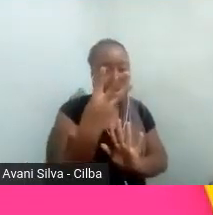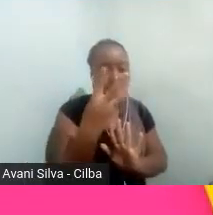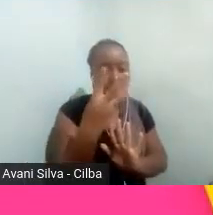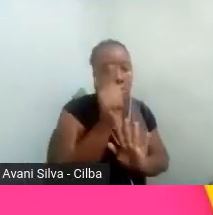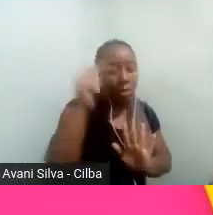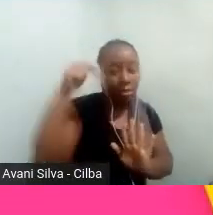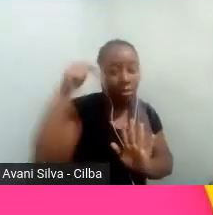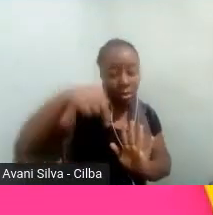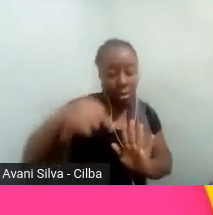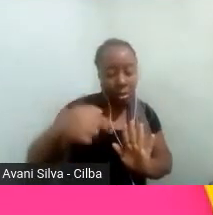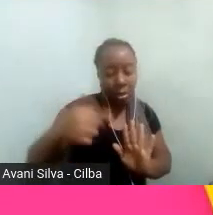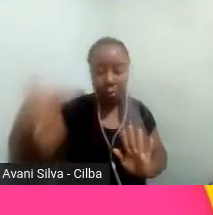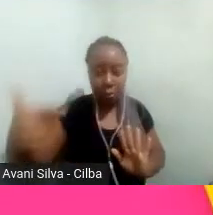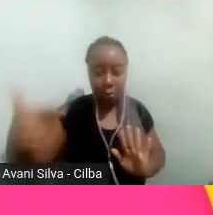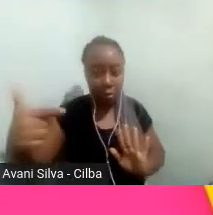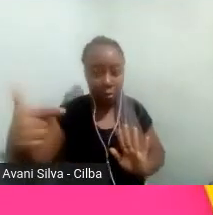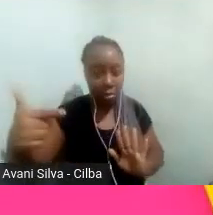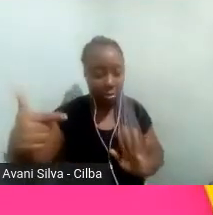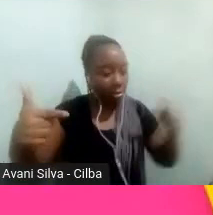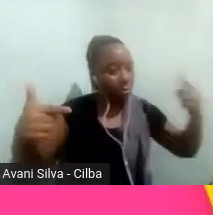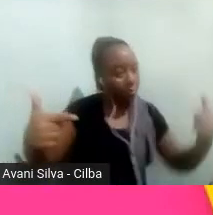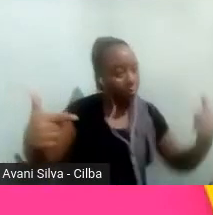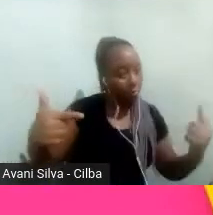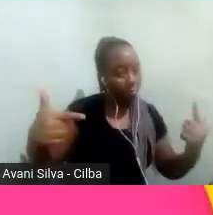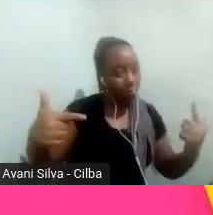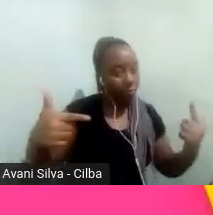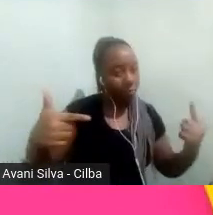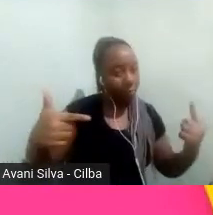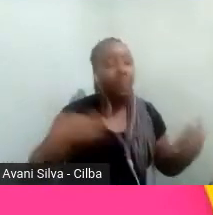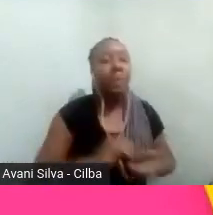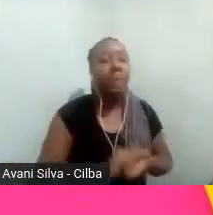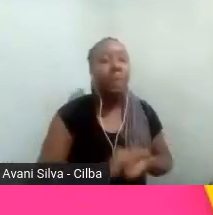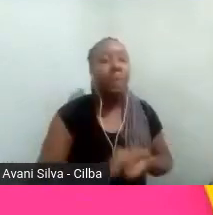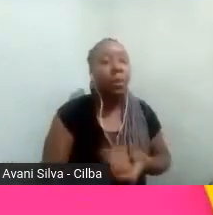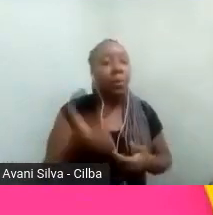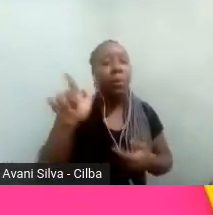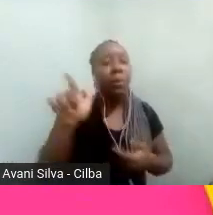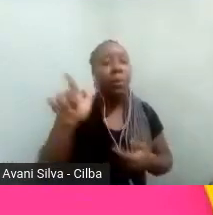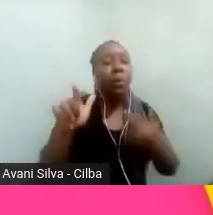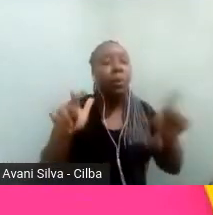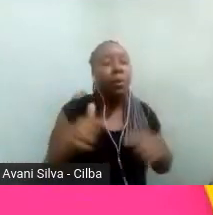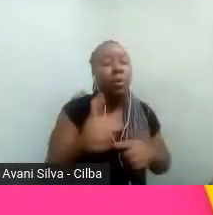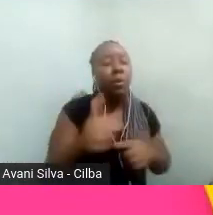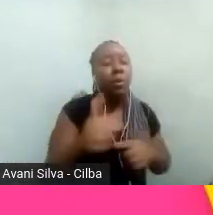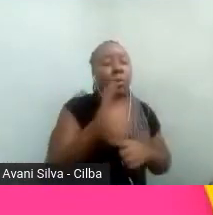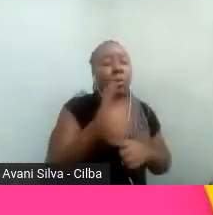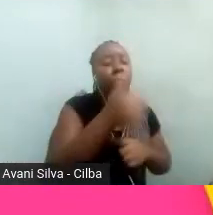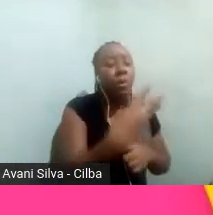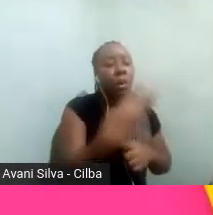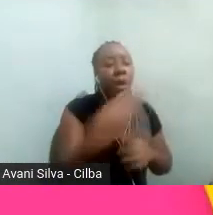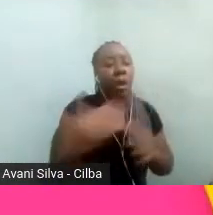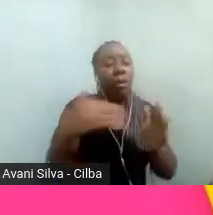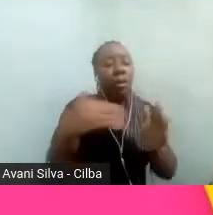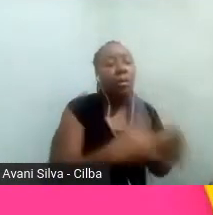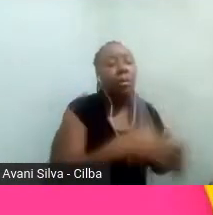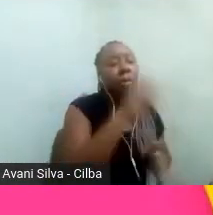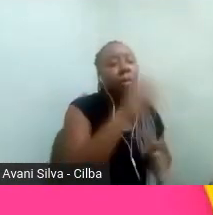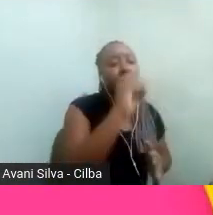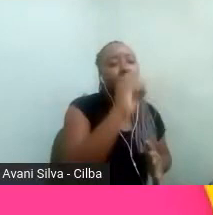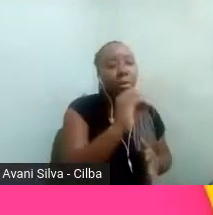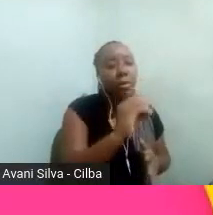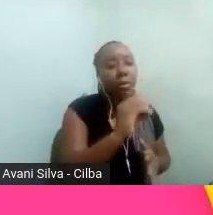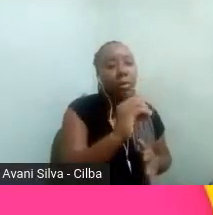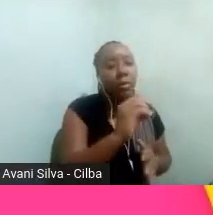lado. Os outros pinos, do 13 ao 0, do A0 ao